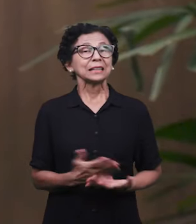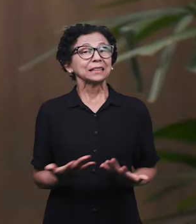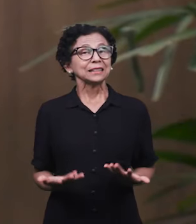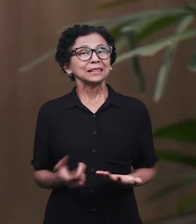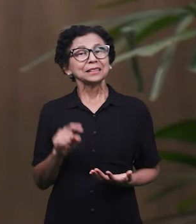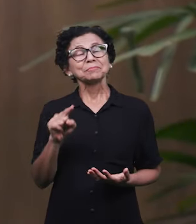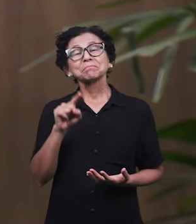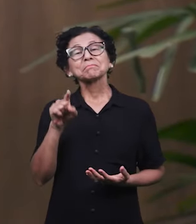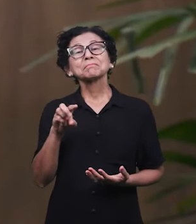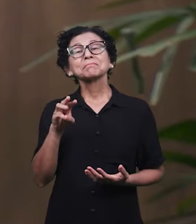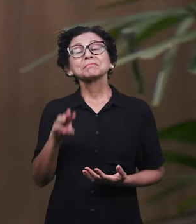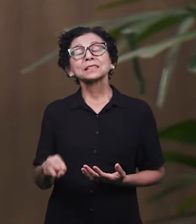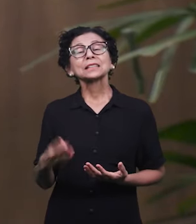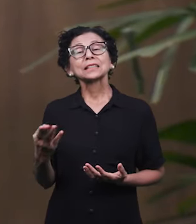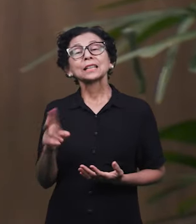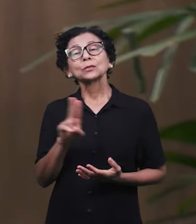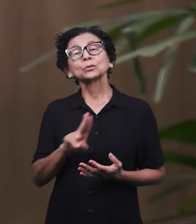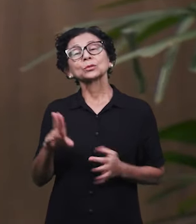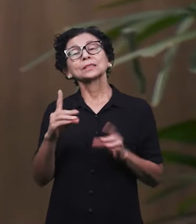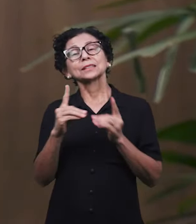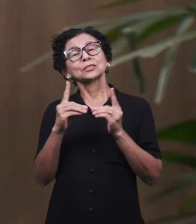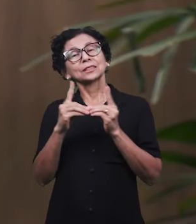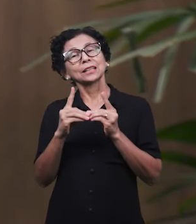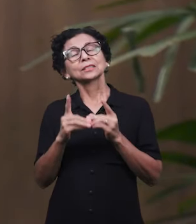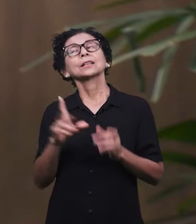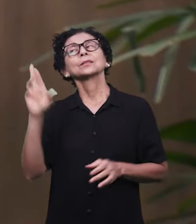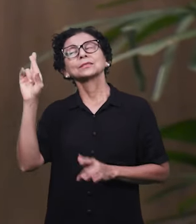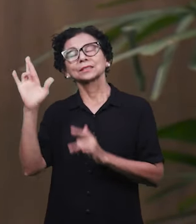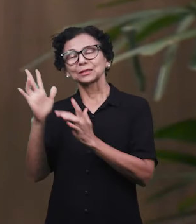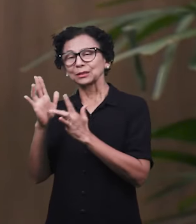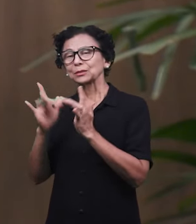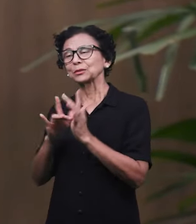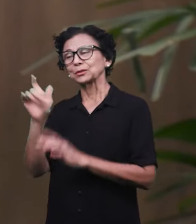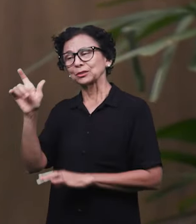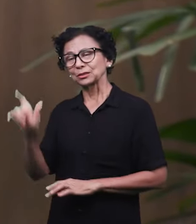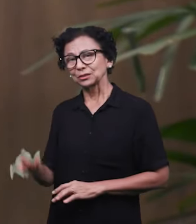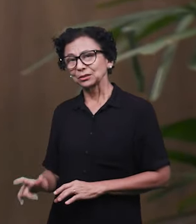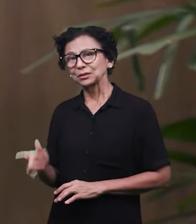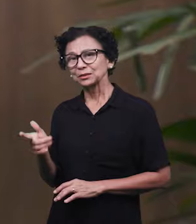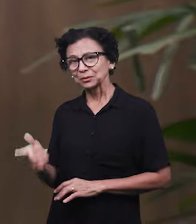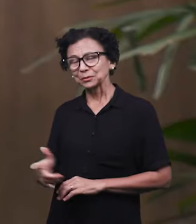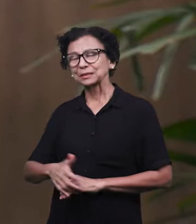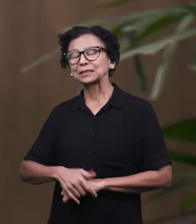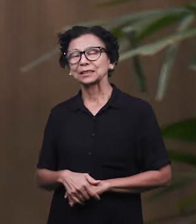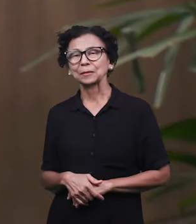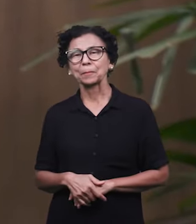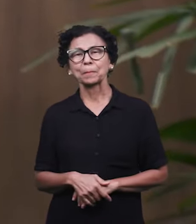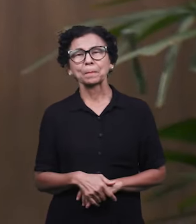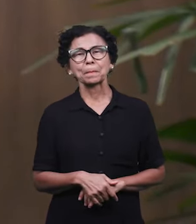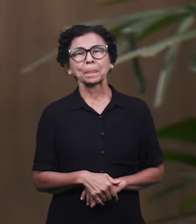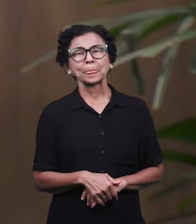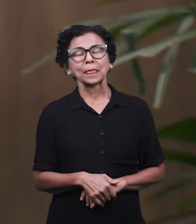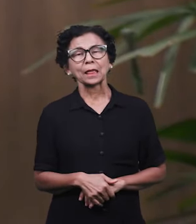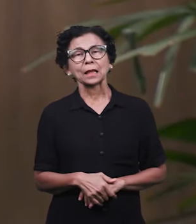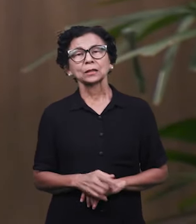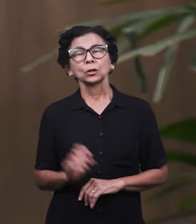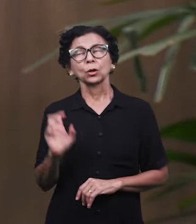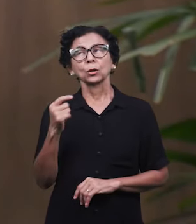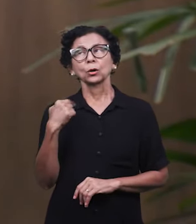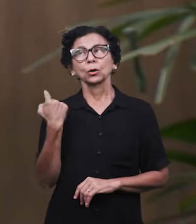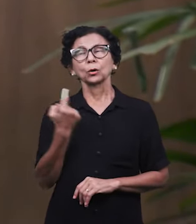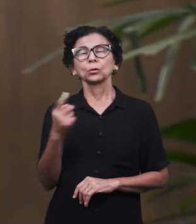próprio Senhor Jesus. Então, em muitas oportunidades, ele utiliza de elementos da obra criadora para que as pessoas